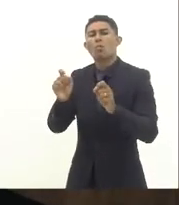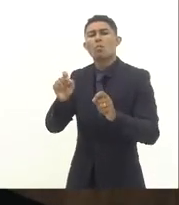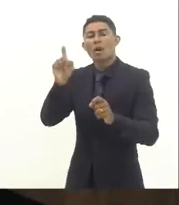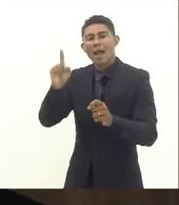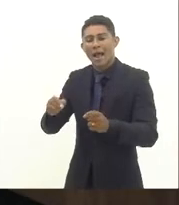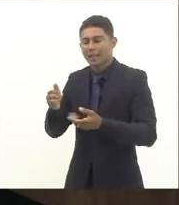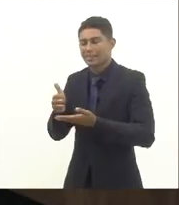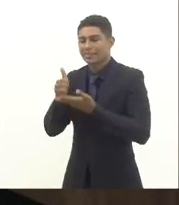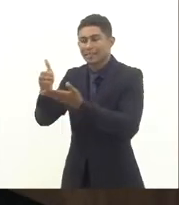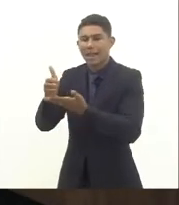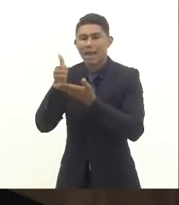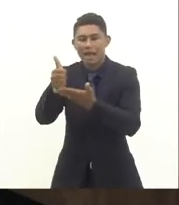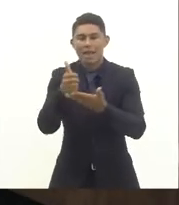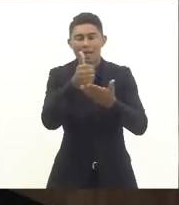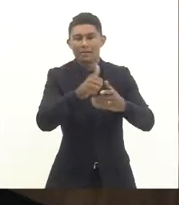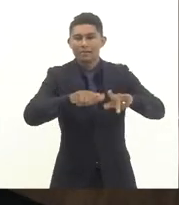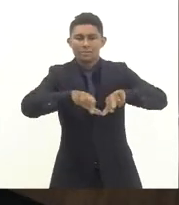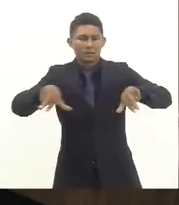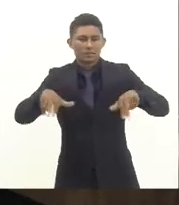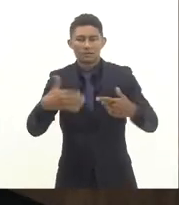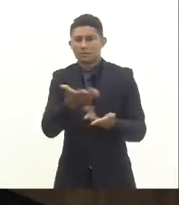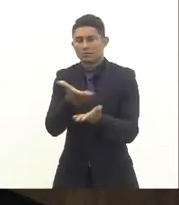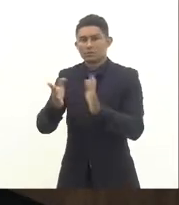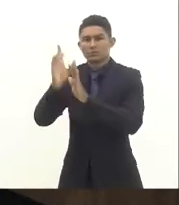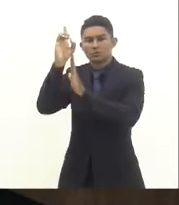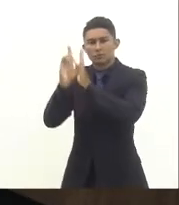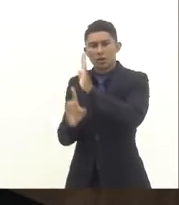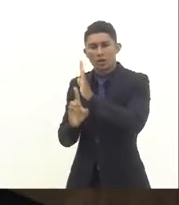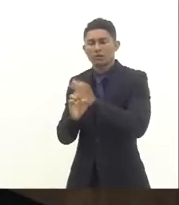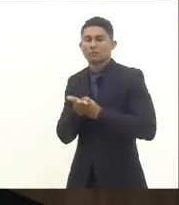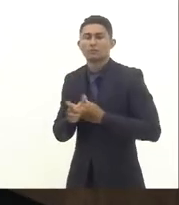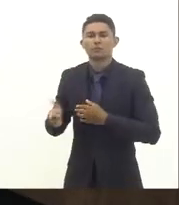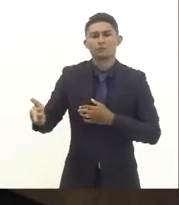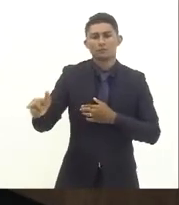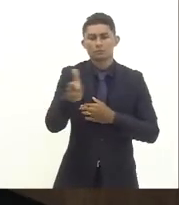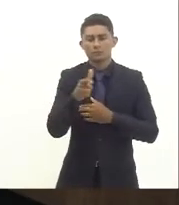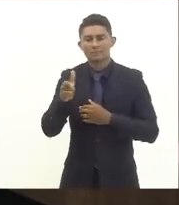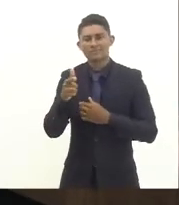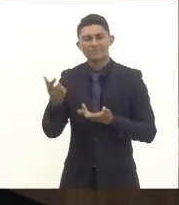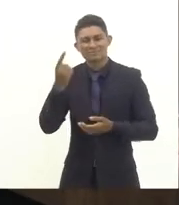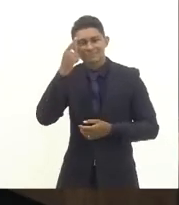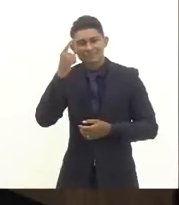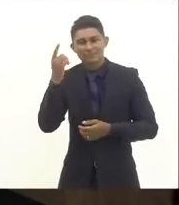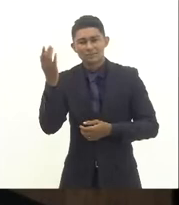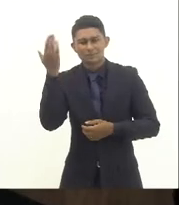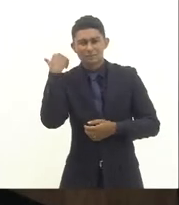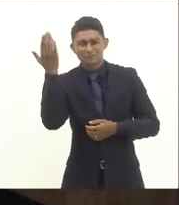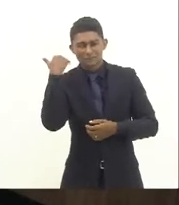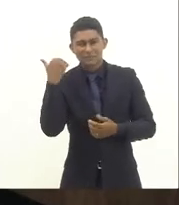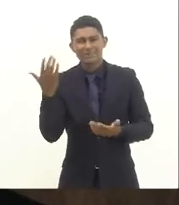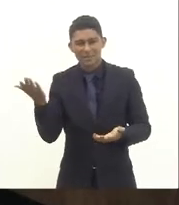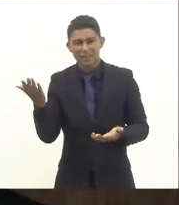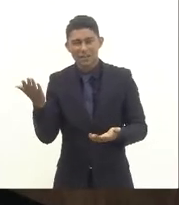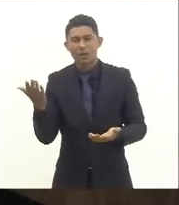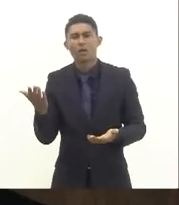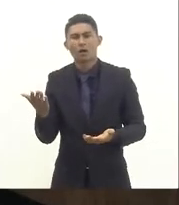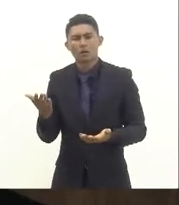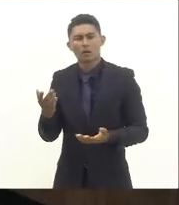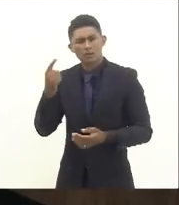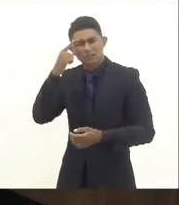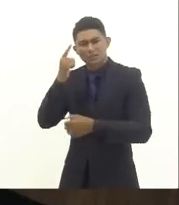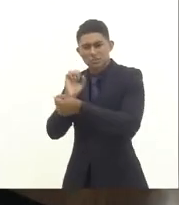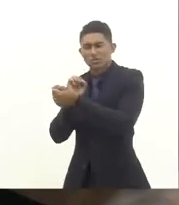direitos trabalhistas mínimos ou seja aquelas profissões que eram tão essenciais no período de colonização